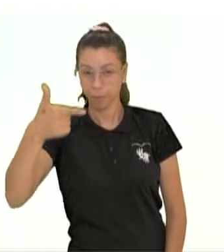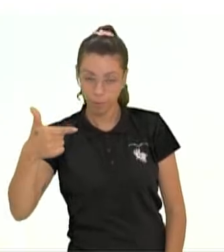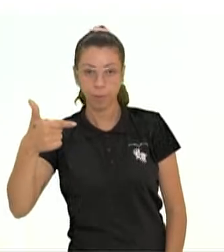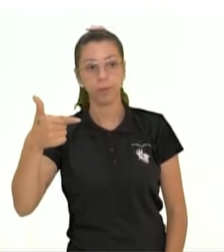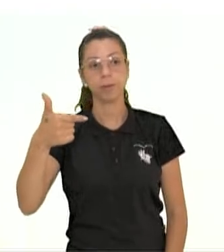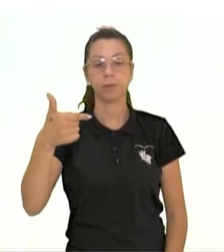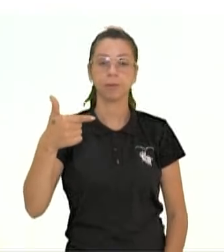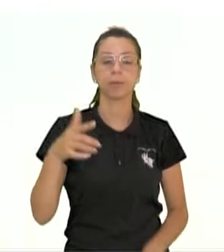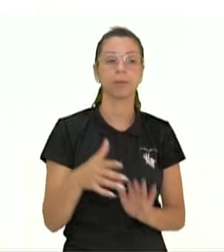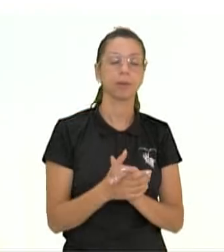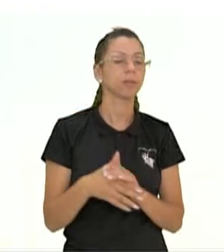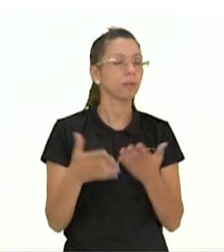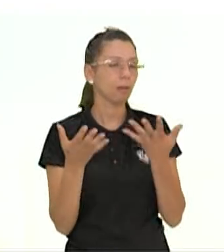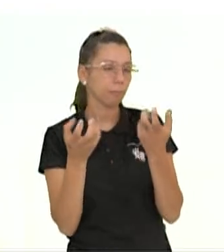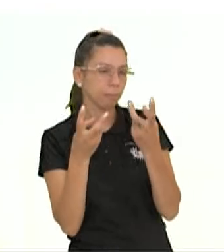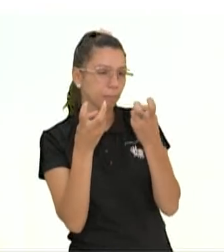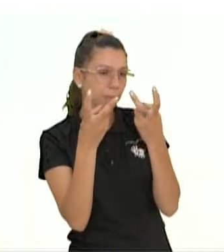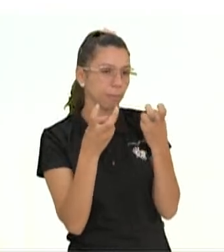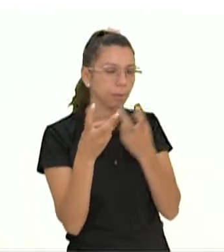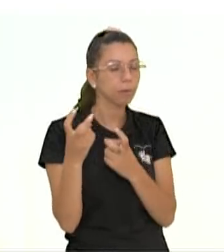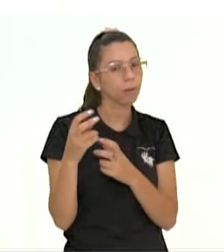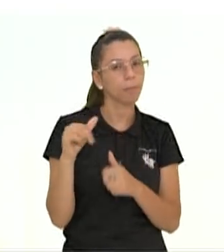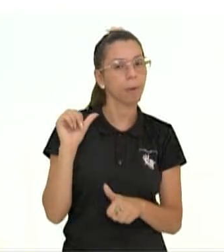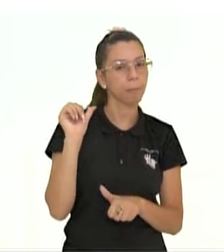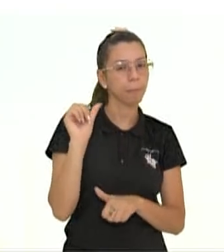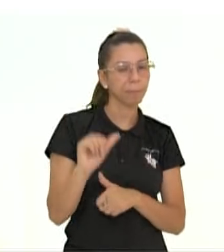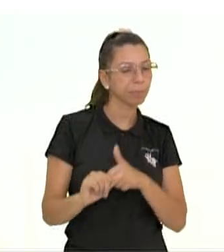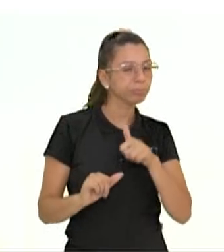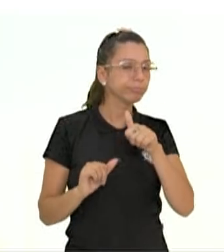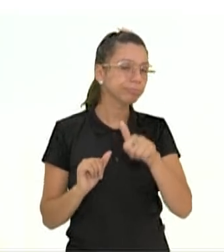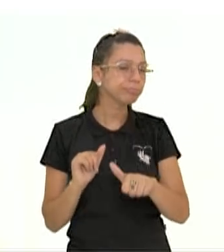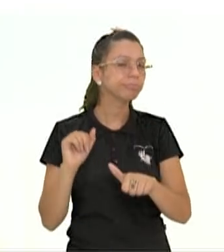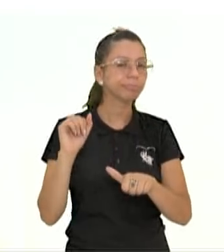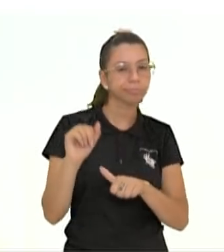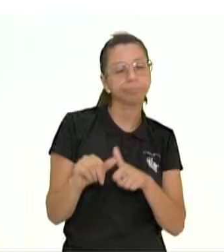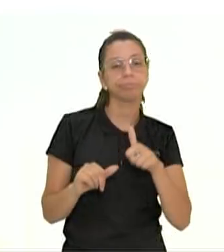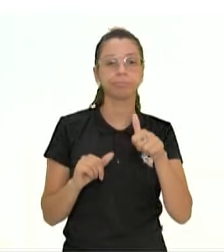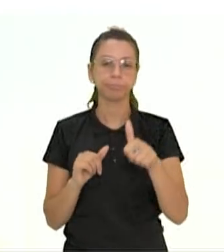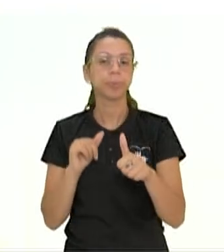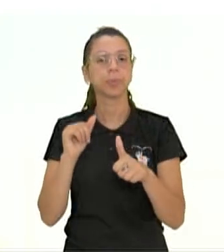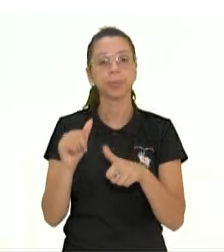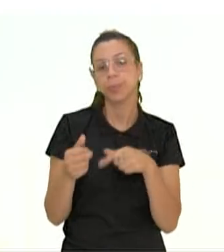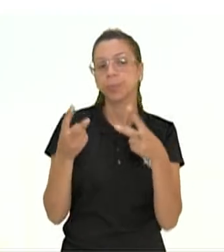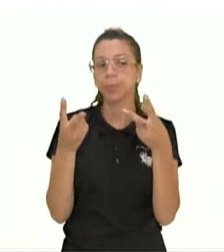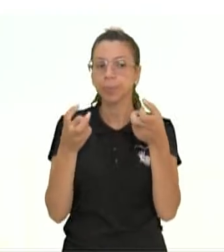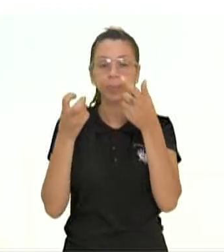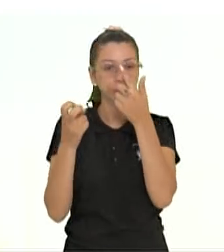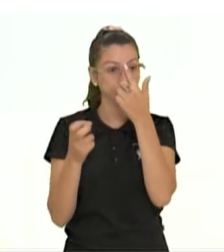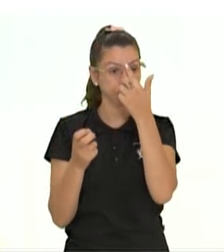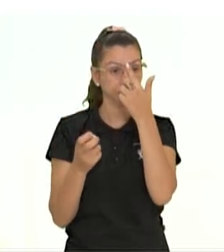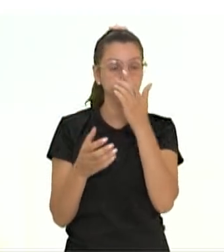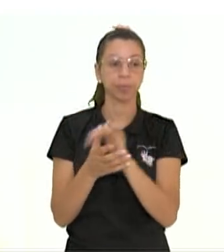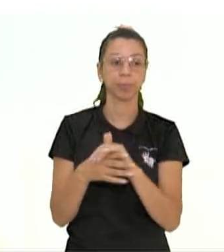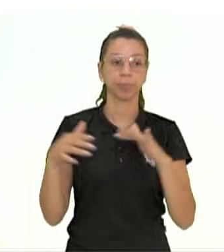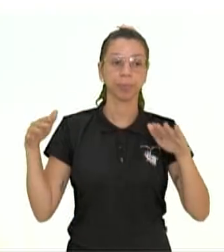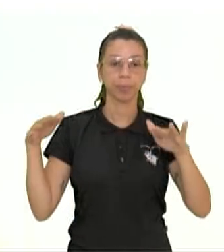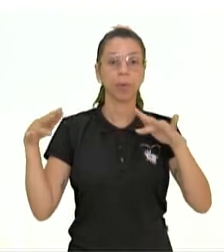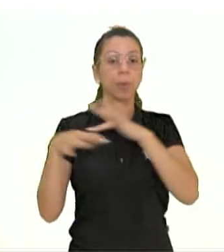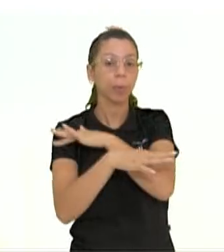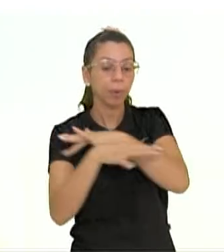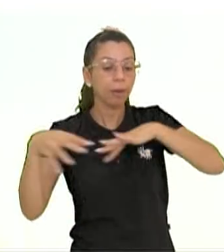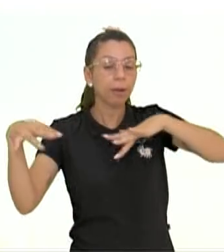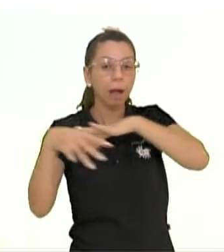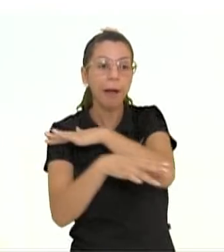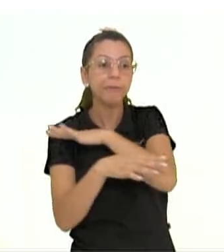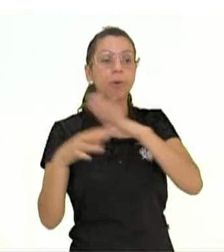2012, você já observa as mudanças que você pode perceber no tráfego, nos